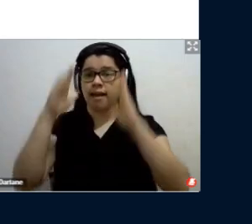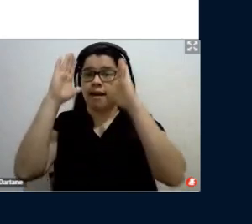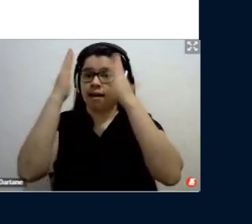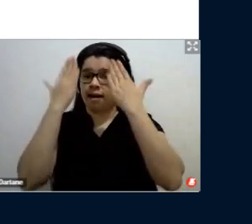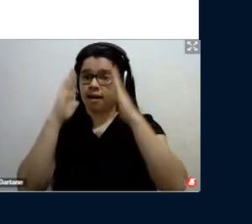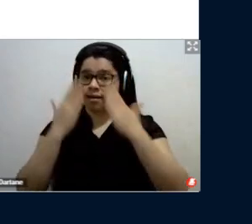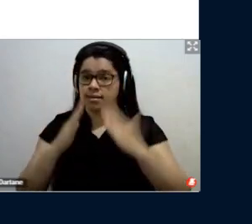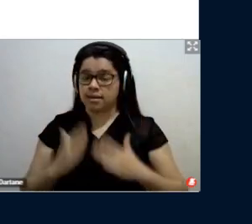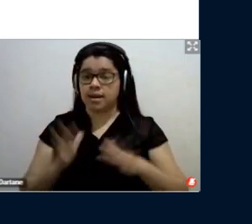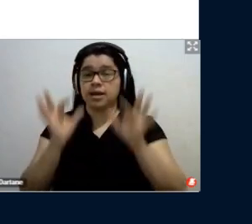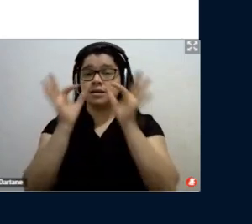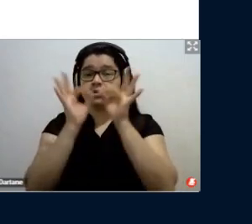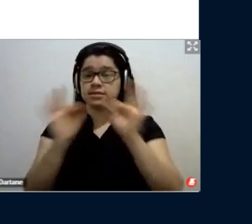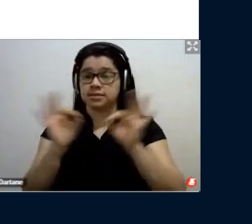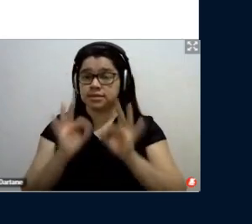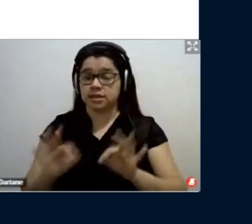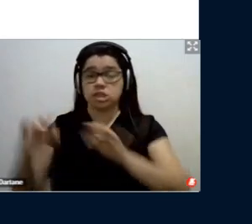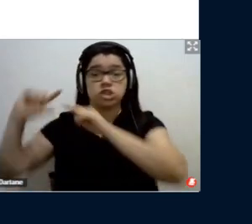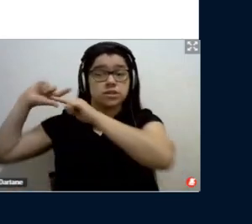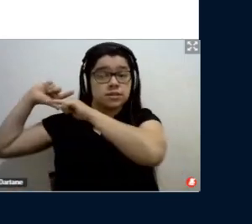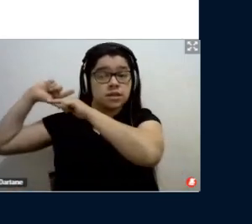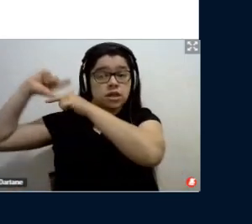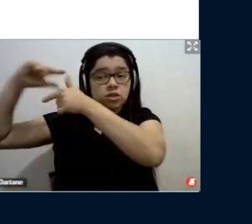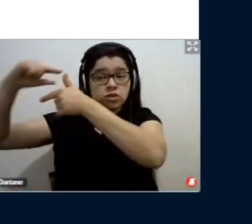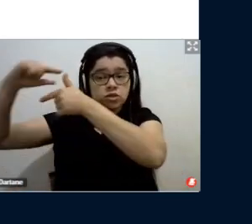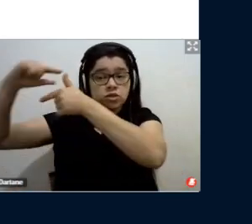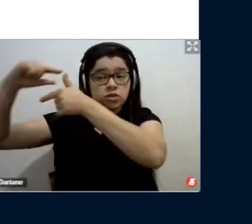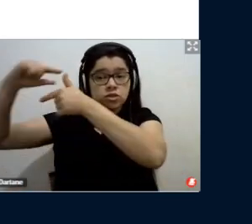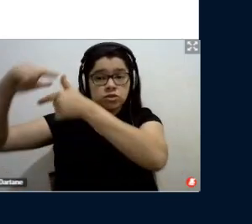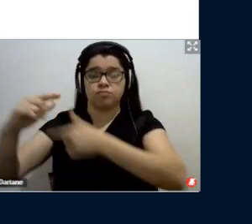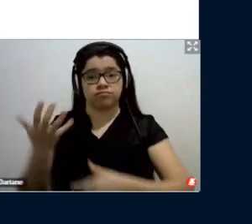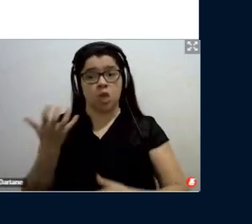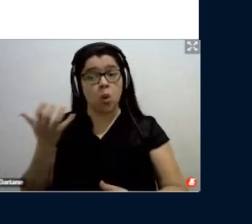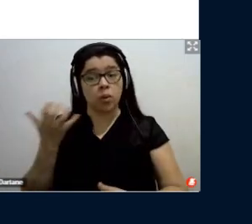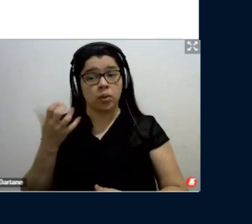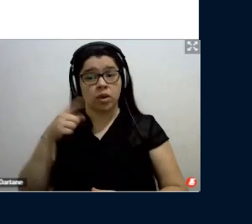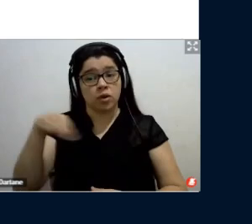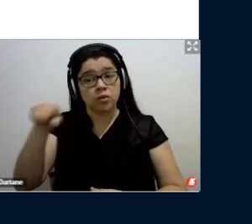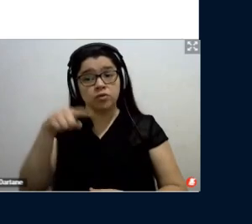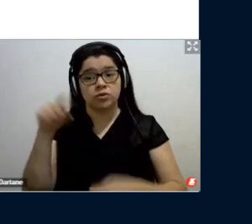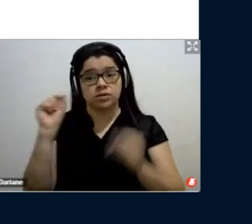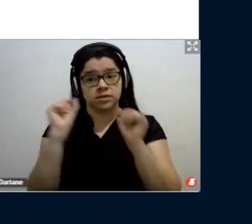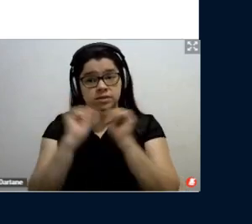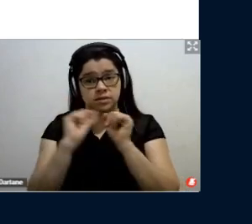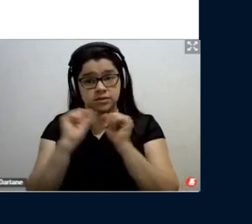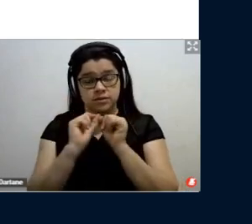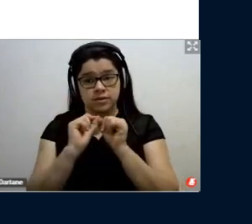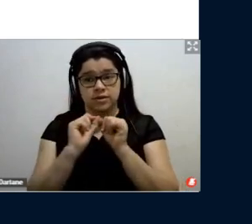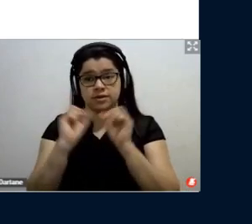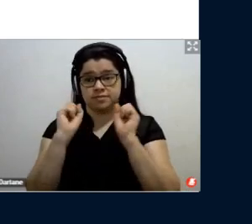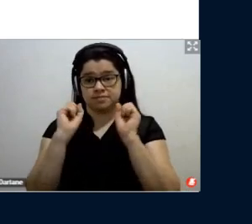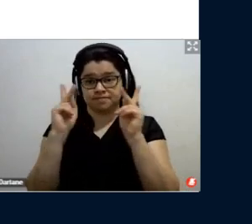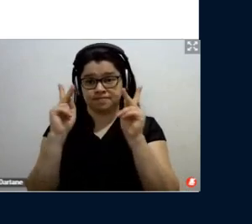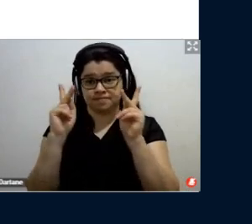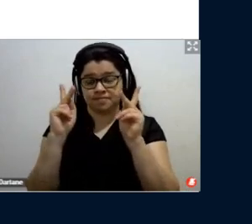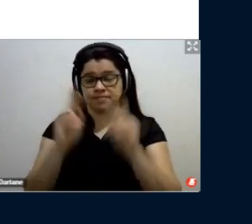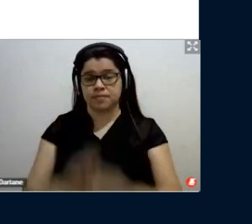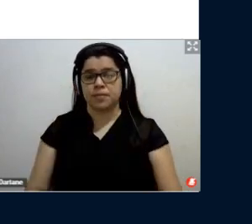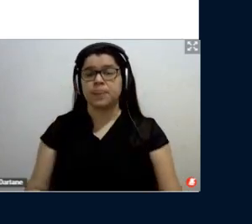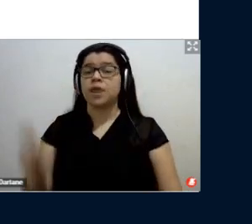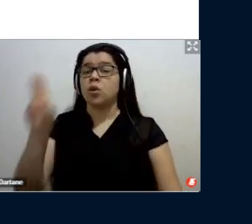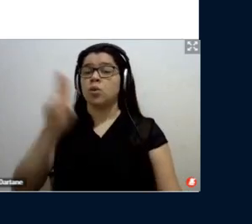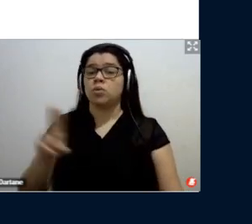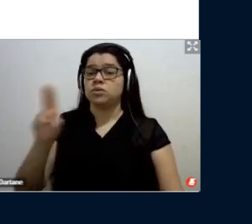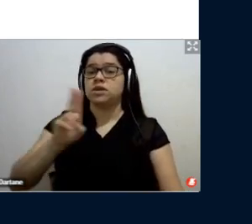sintática tradicional, tá? Que é a mais feita nas escolas, como eu já te falei, da